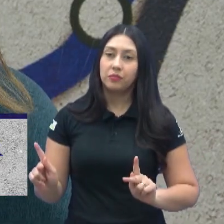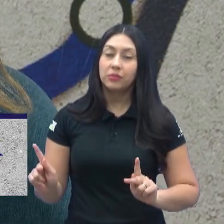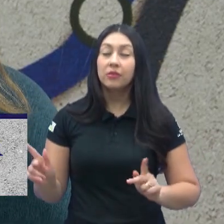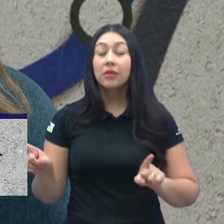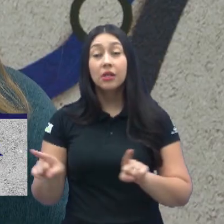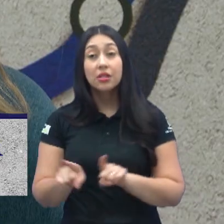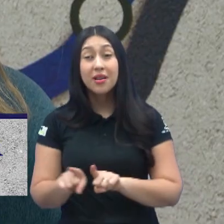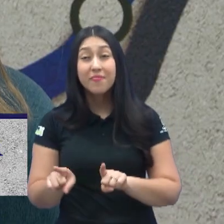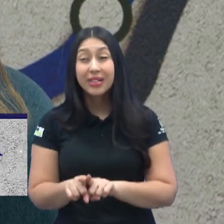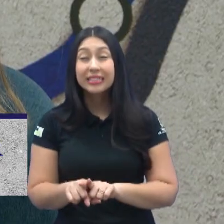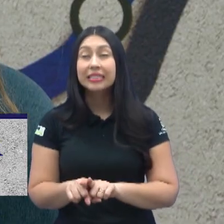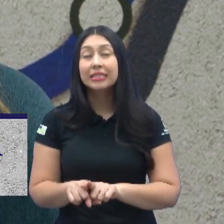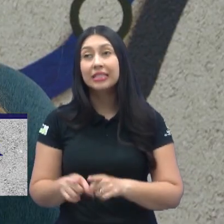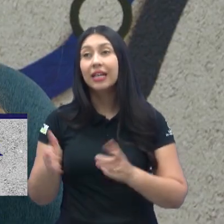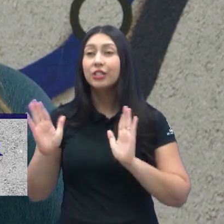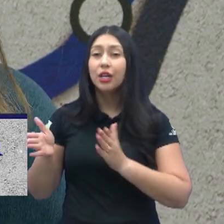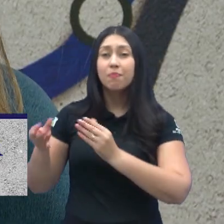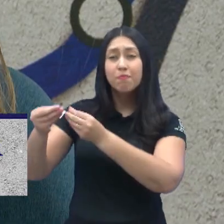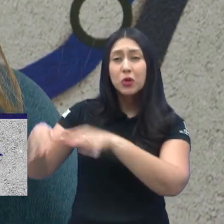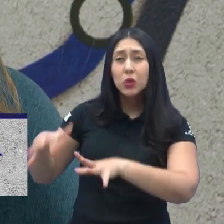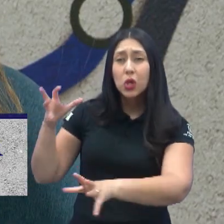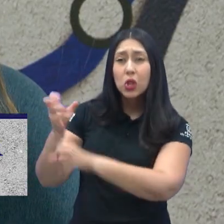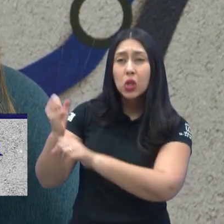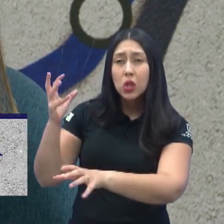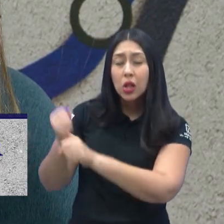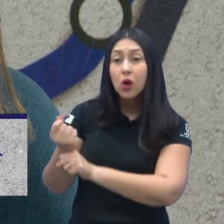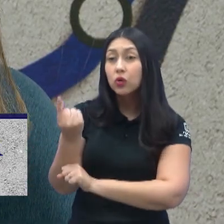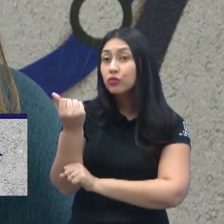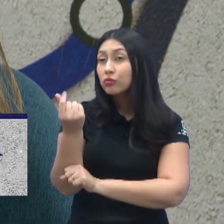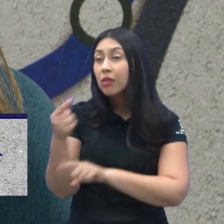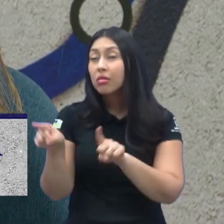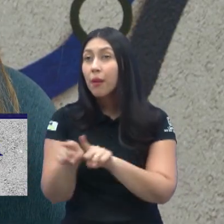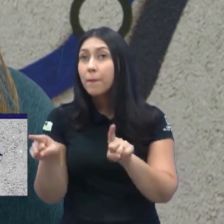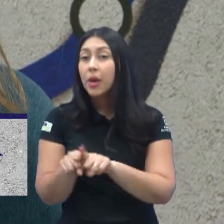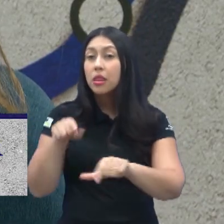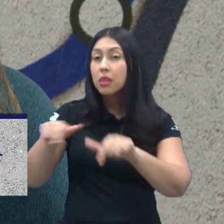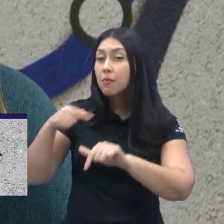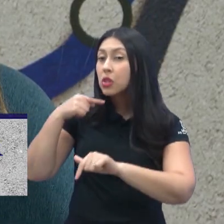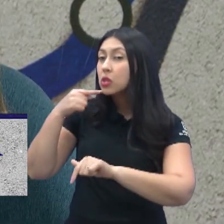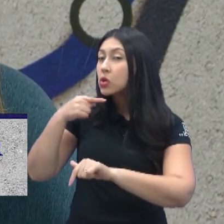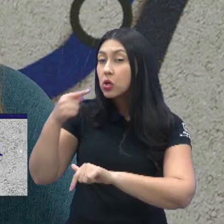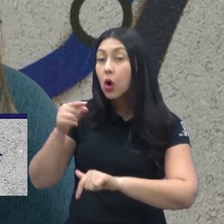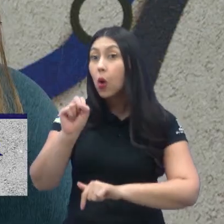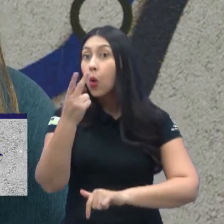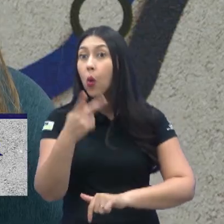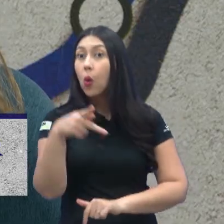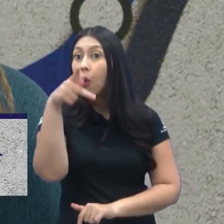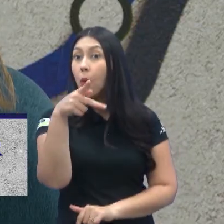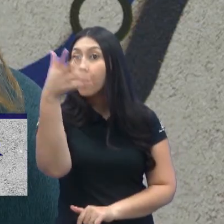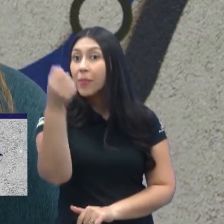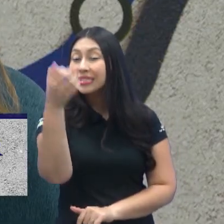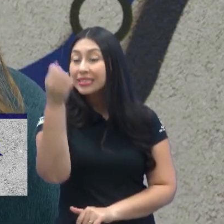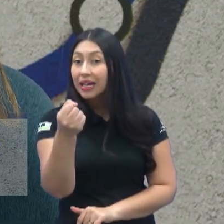ter prejudicado o cálculo da aposentadoria por invalidez, da pensão por morte, então, assim, pegou muita gente